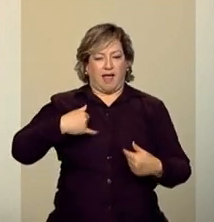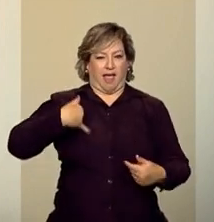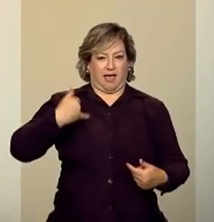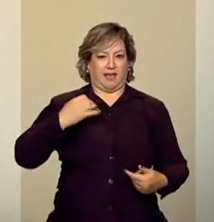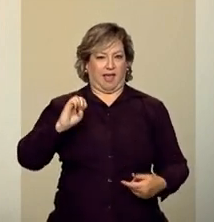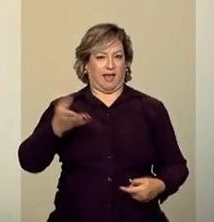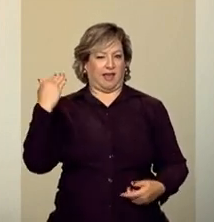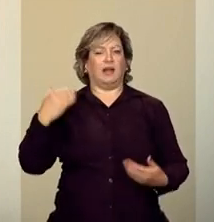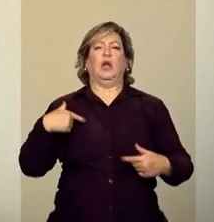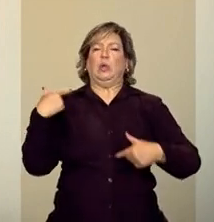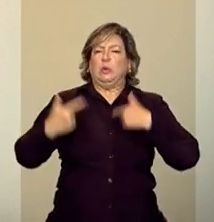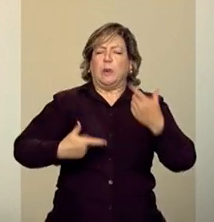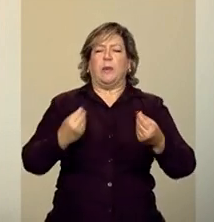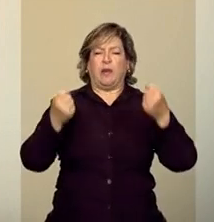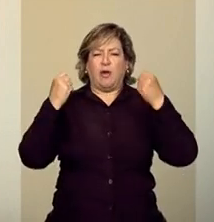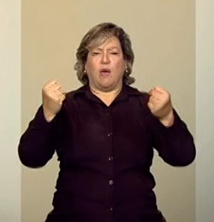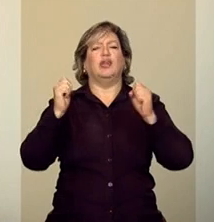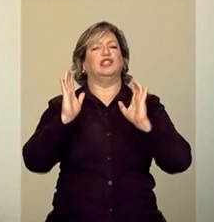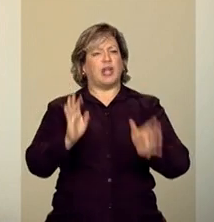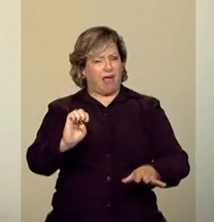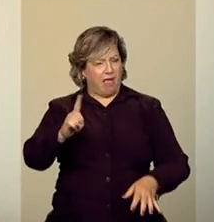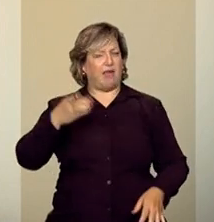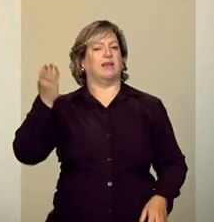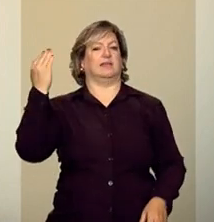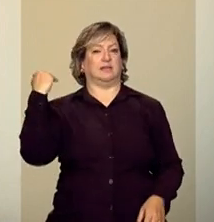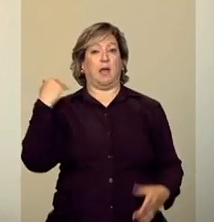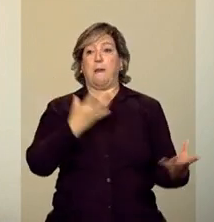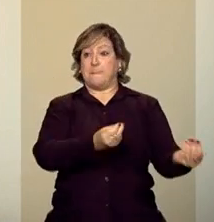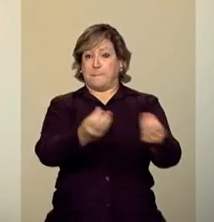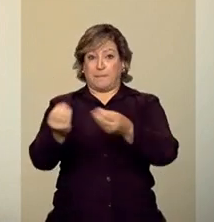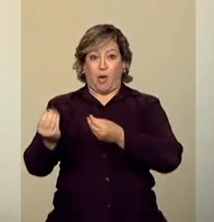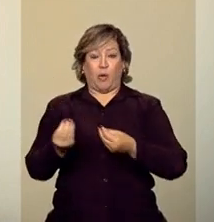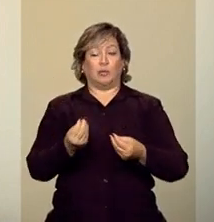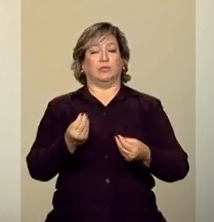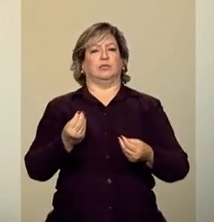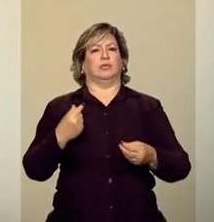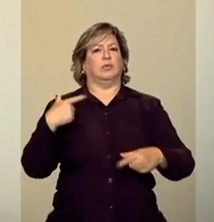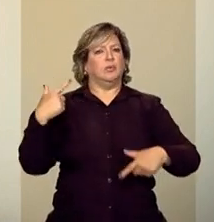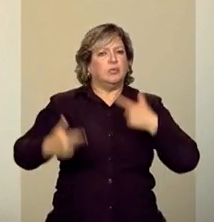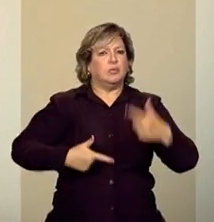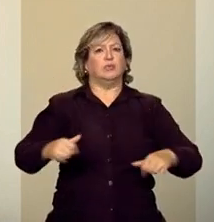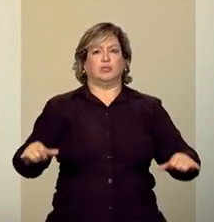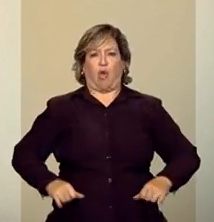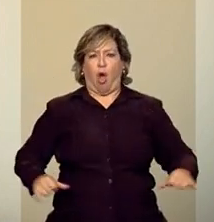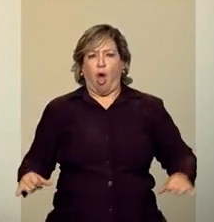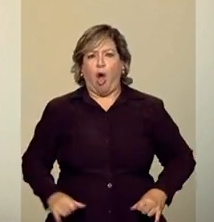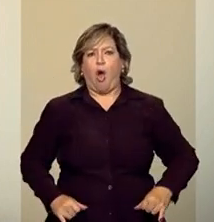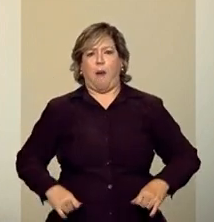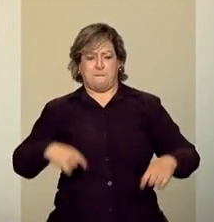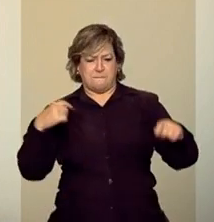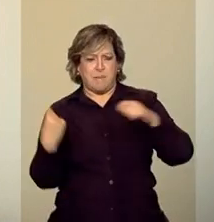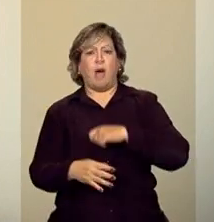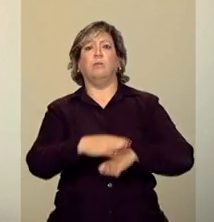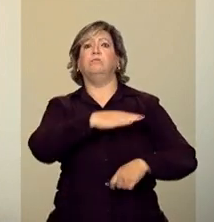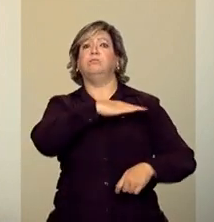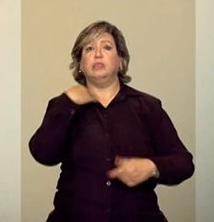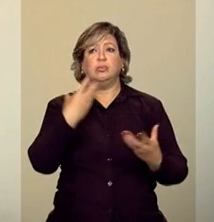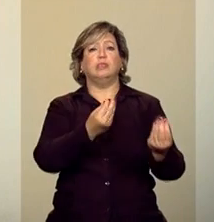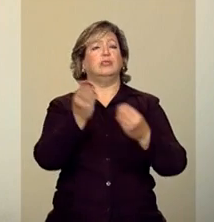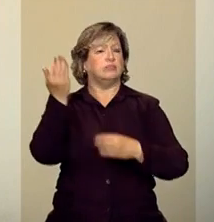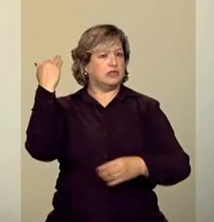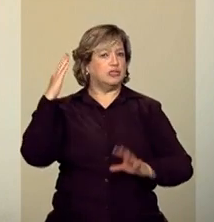que a voz das ruas fosse ouvida. Muitos foram perseguidos, torturados e morreram por